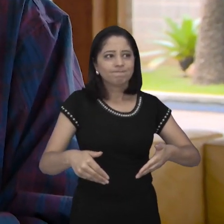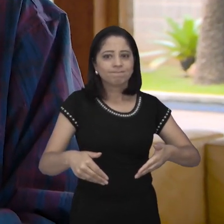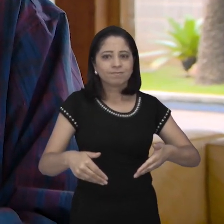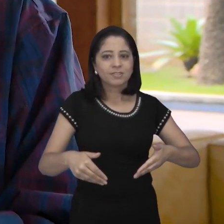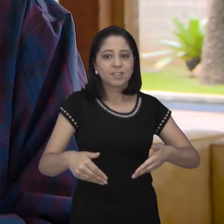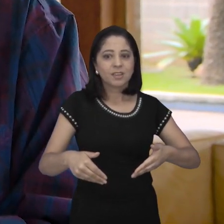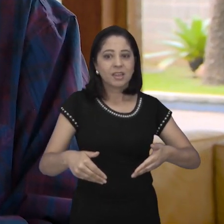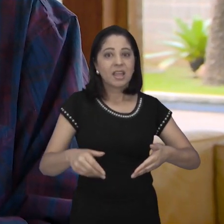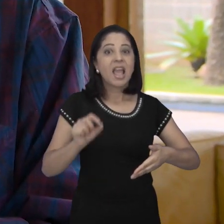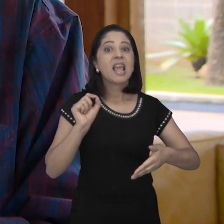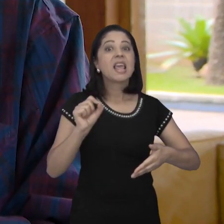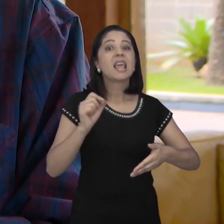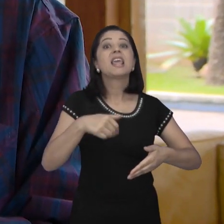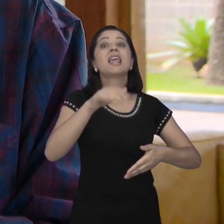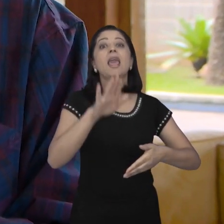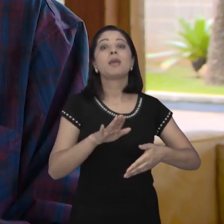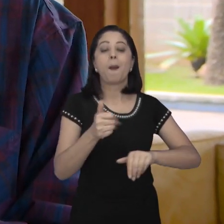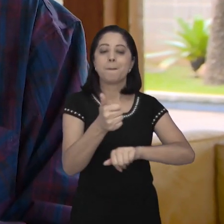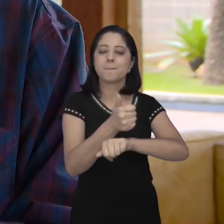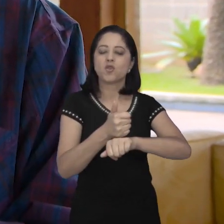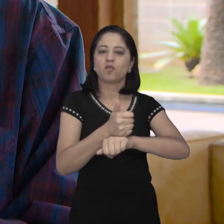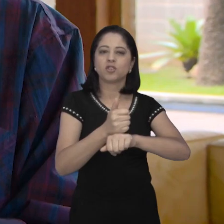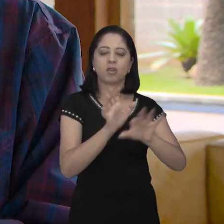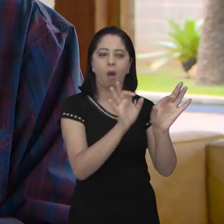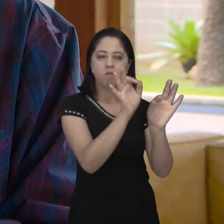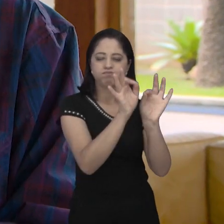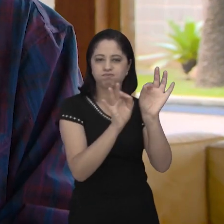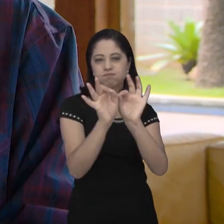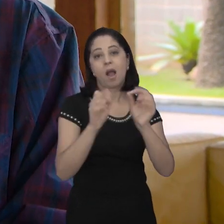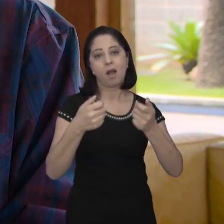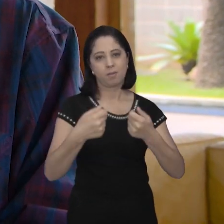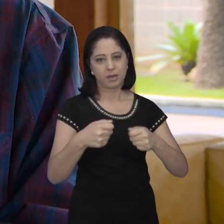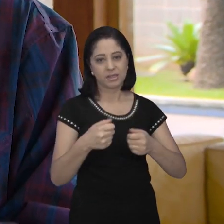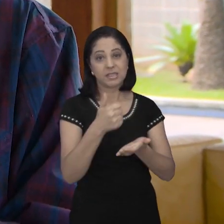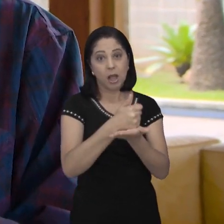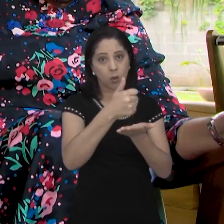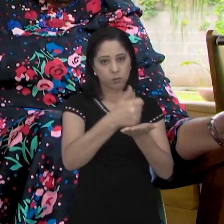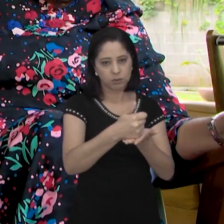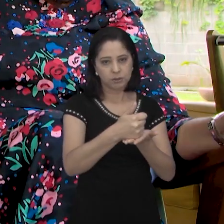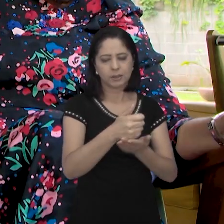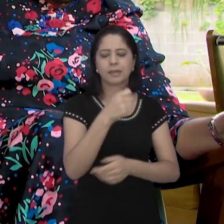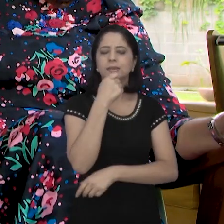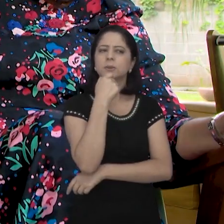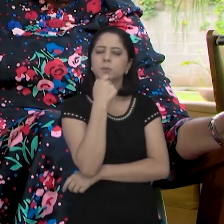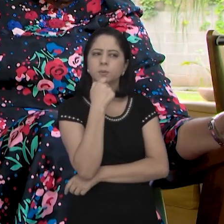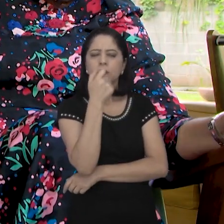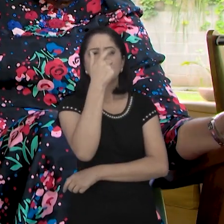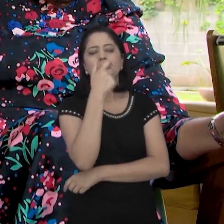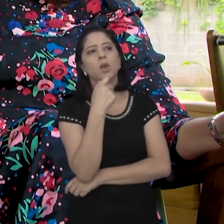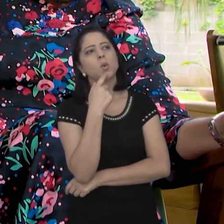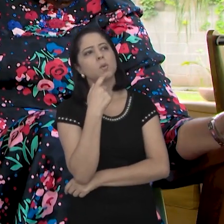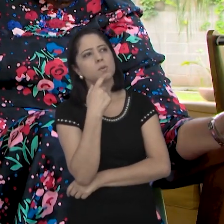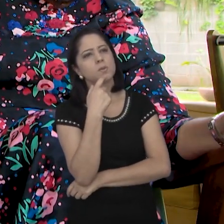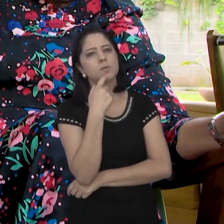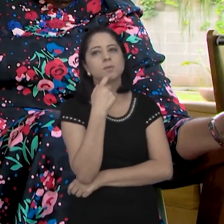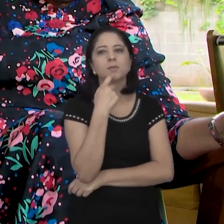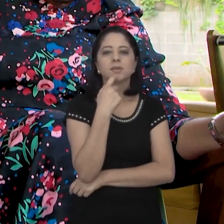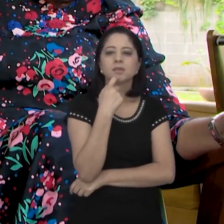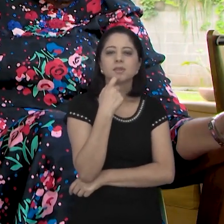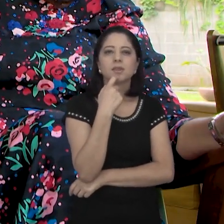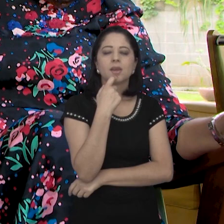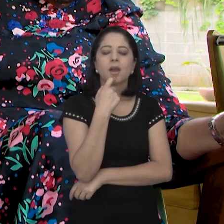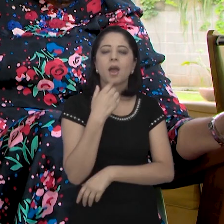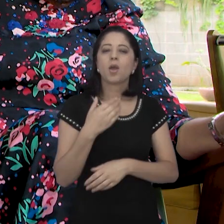trabalho do arquiteto, aqui era o trabalho de um decorador. Eu, por exemplo, comecei